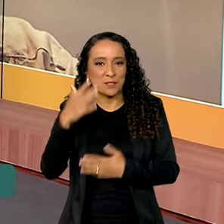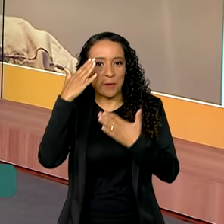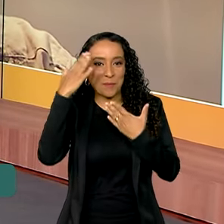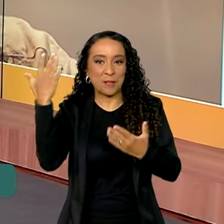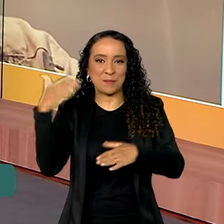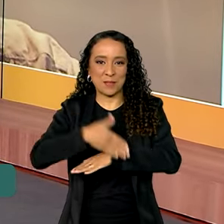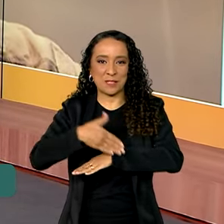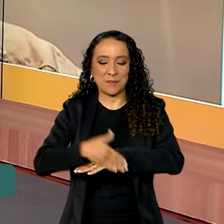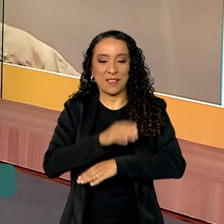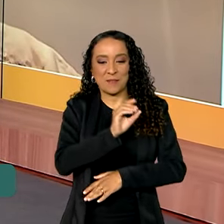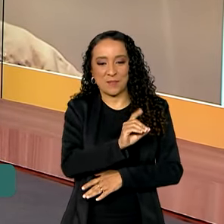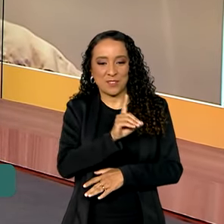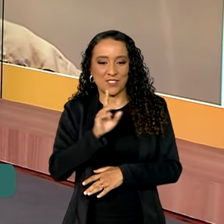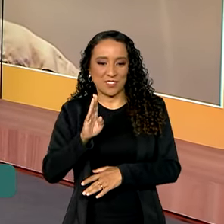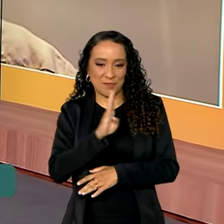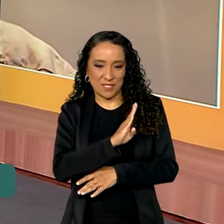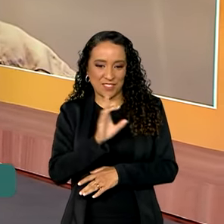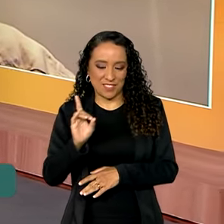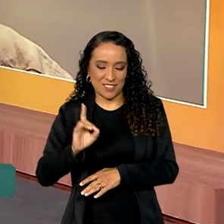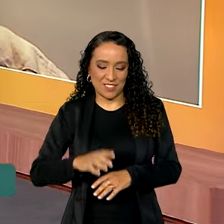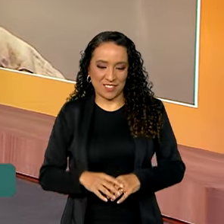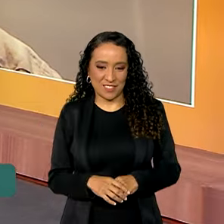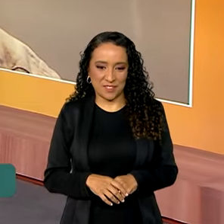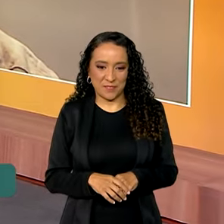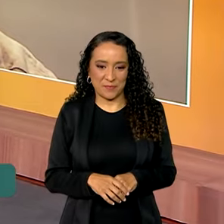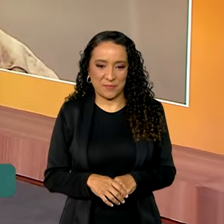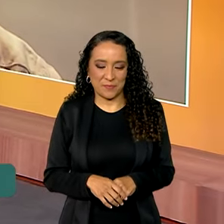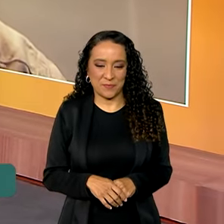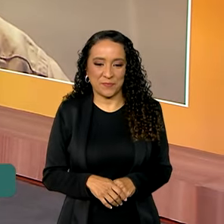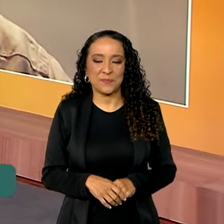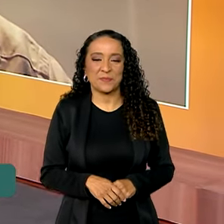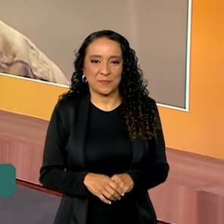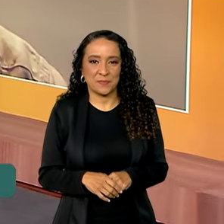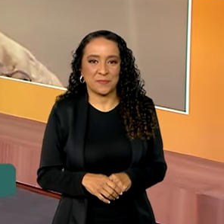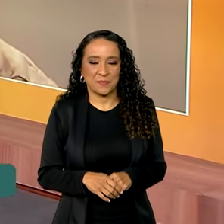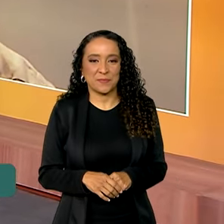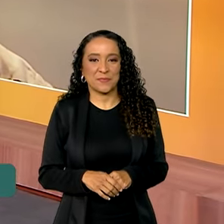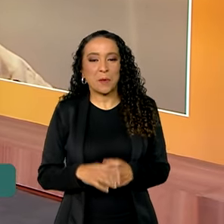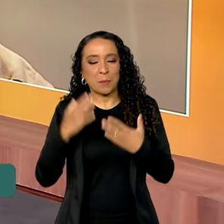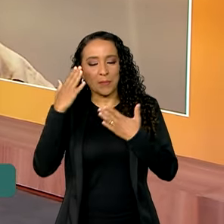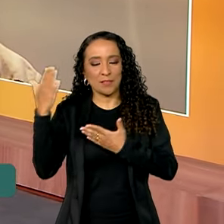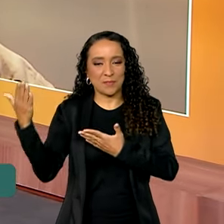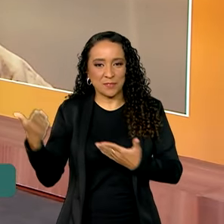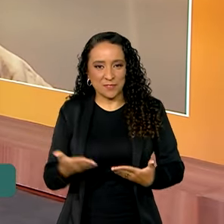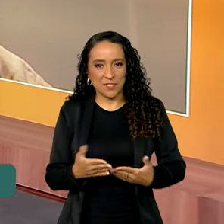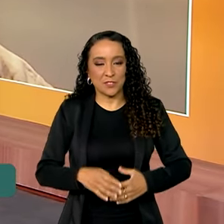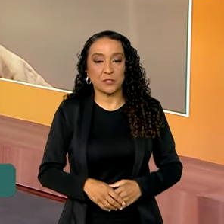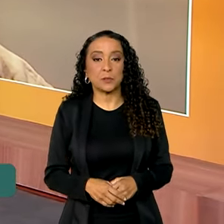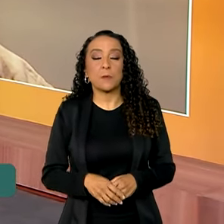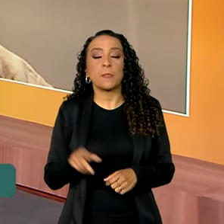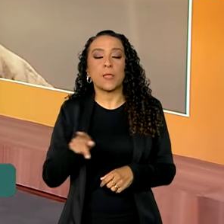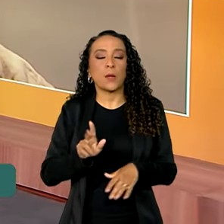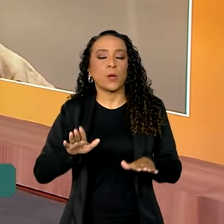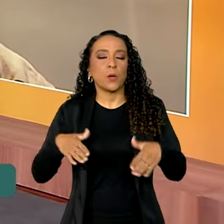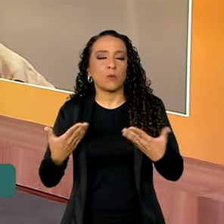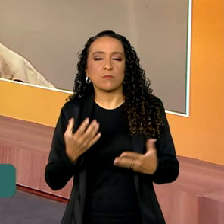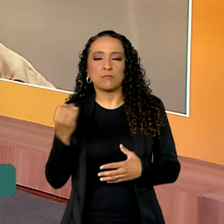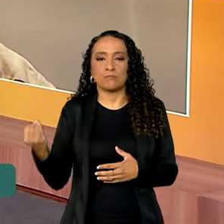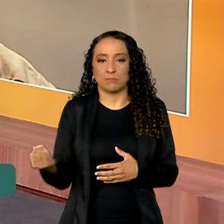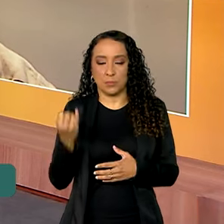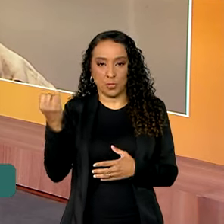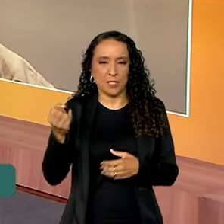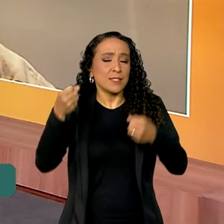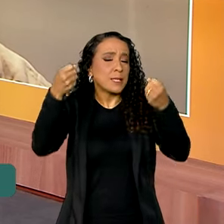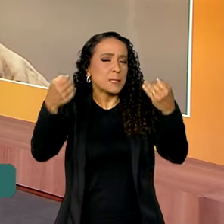obrigada por participar do Brasil em Dia. Muito obrigado pelo convite. Professor, qual a